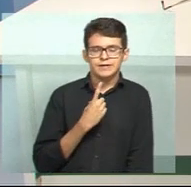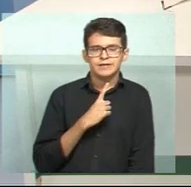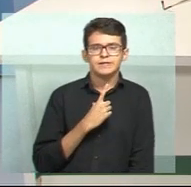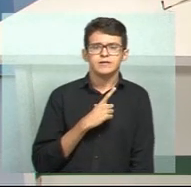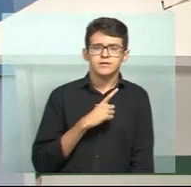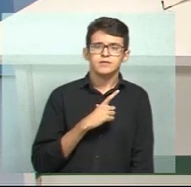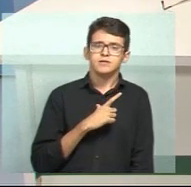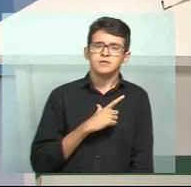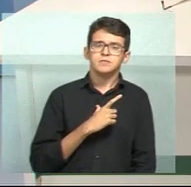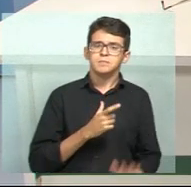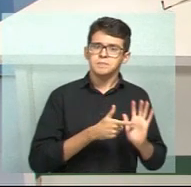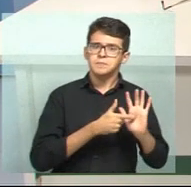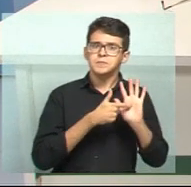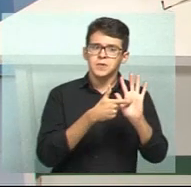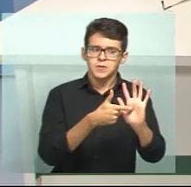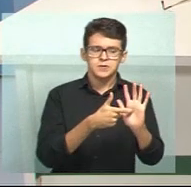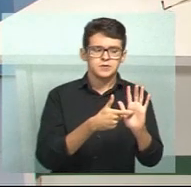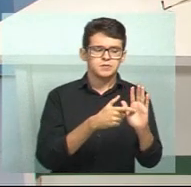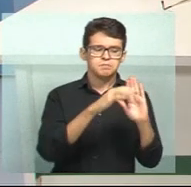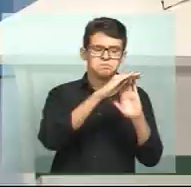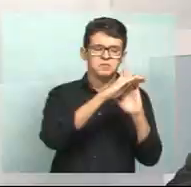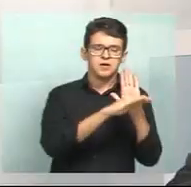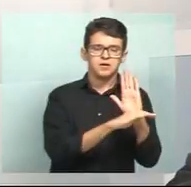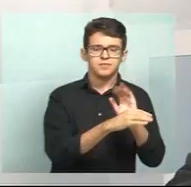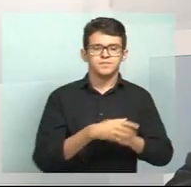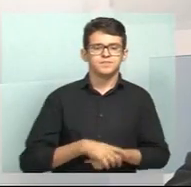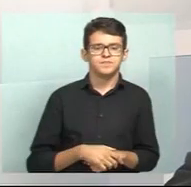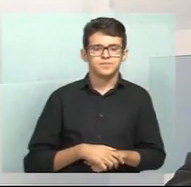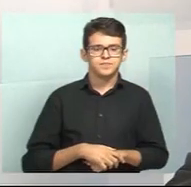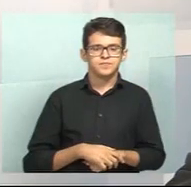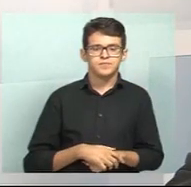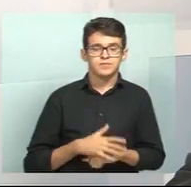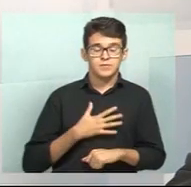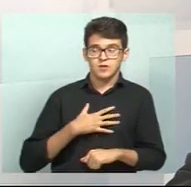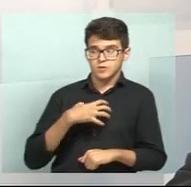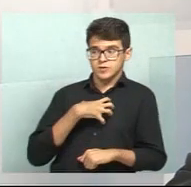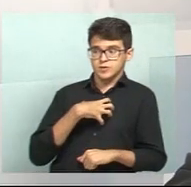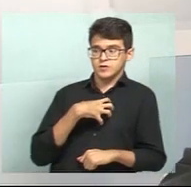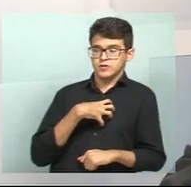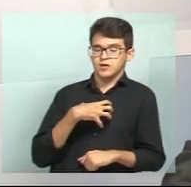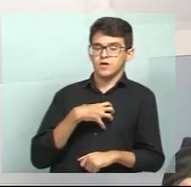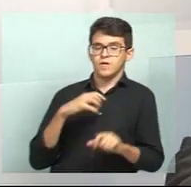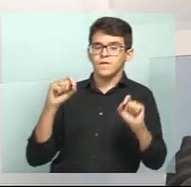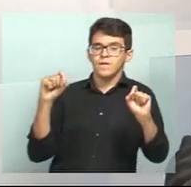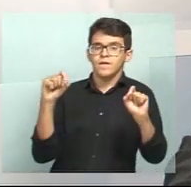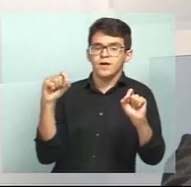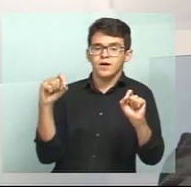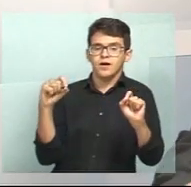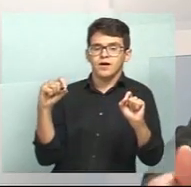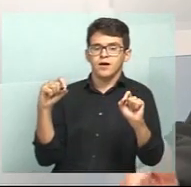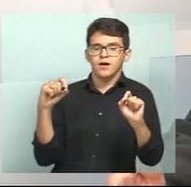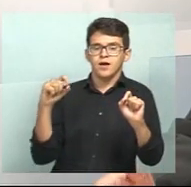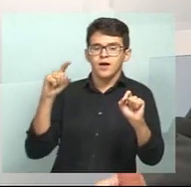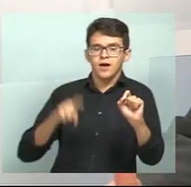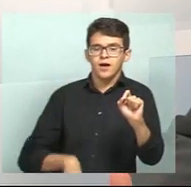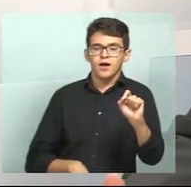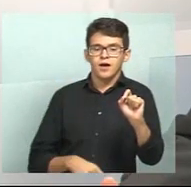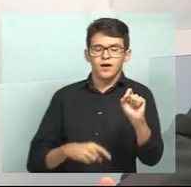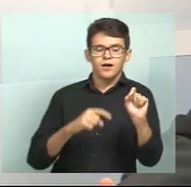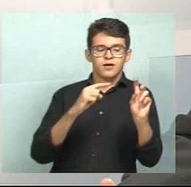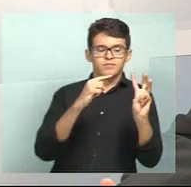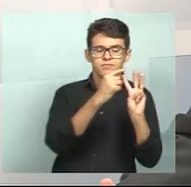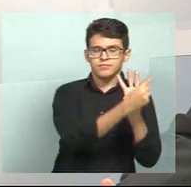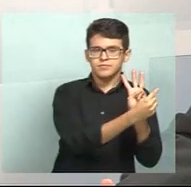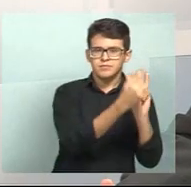No Ceará. Quer dizer, e na minha avaliação, o que eu achei mais interessante foi na fala dos 3